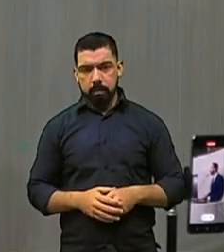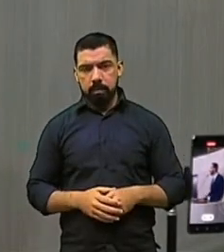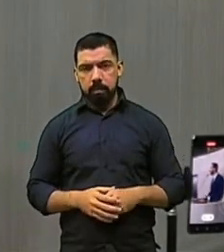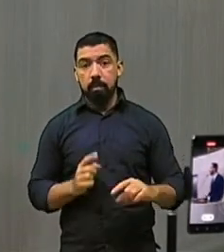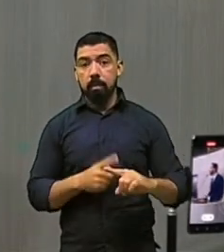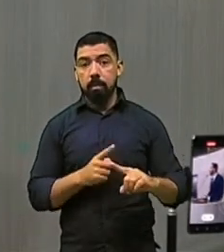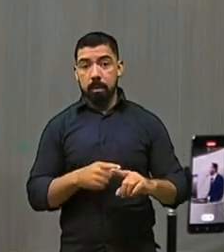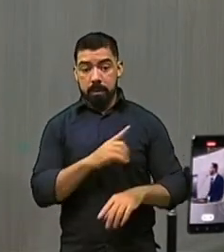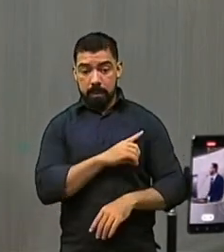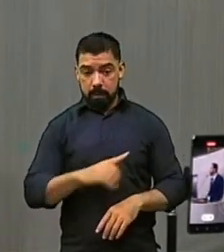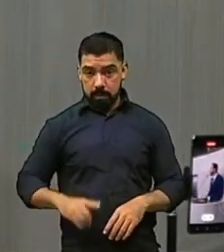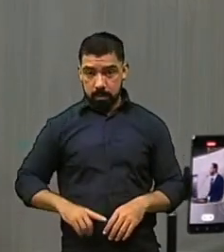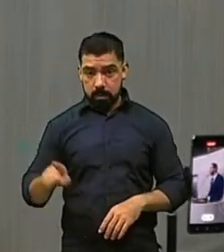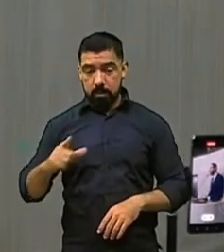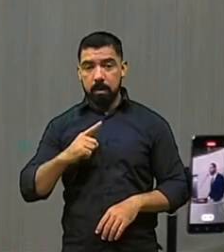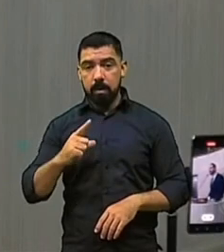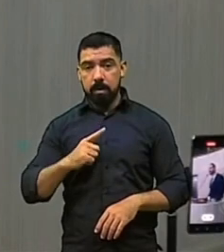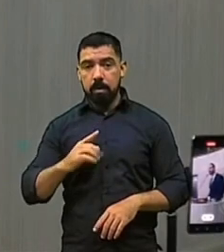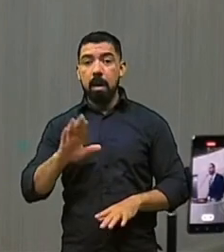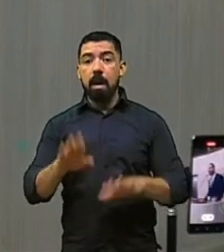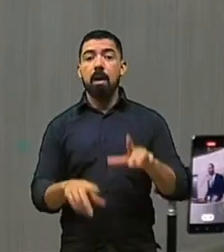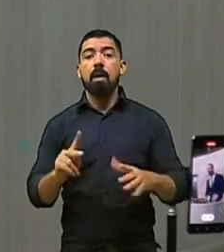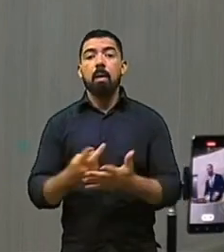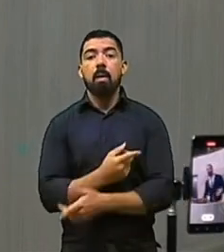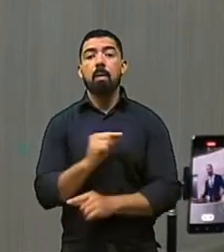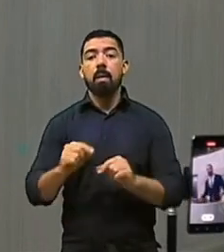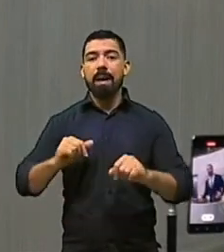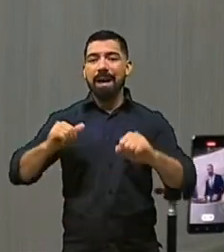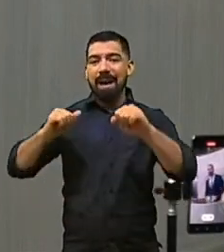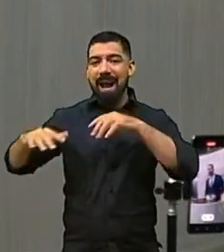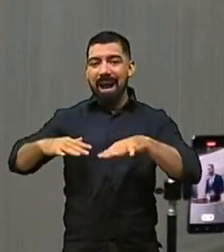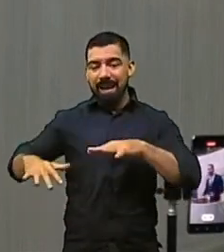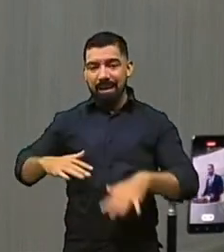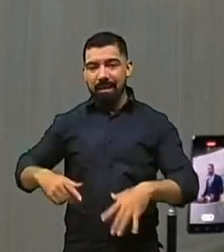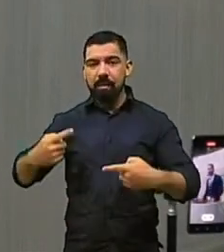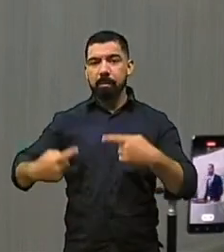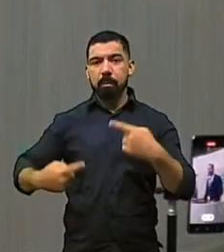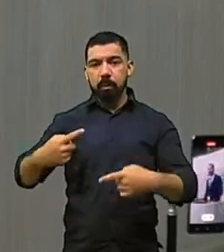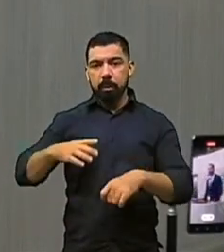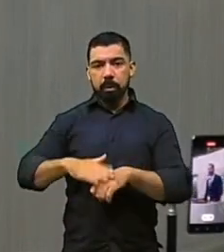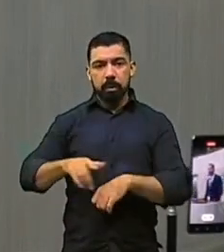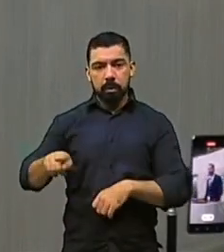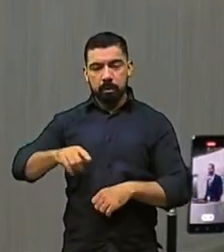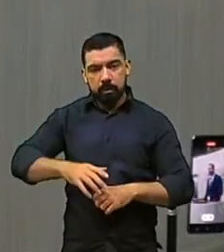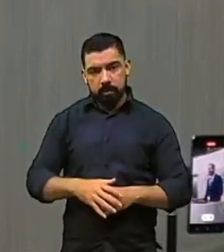de deputado e, por muitas vezes, até com ações politiqueiras.